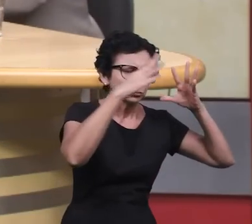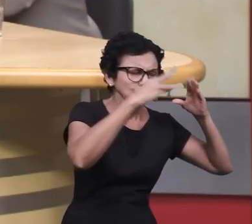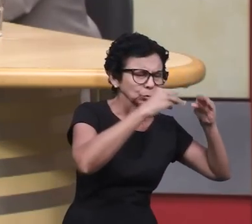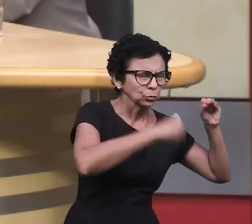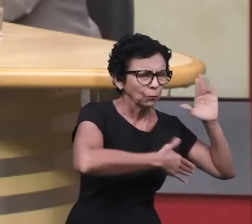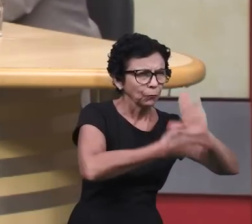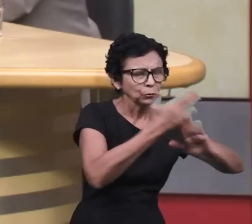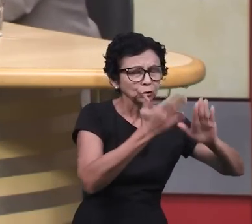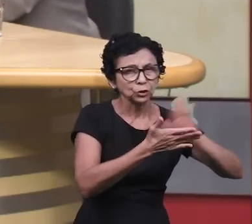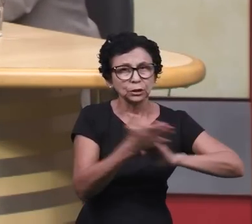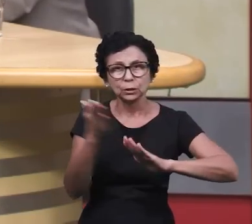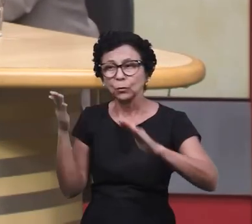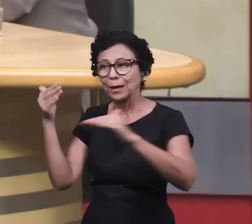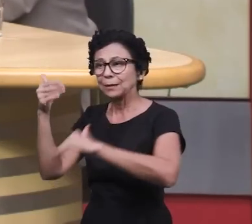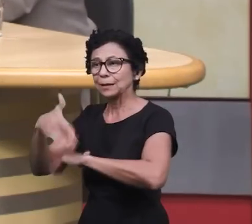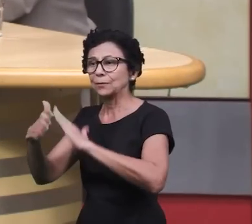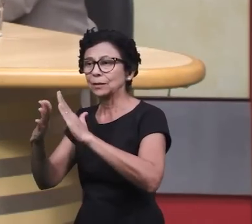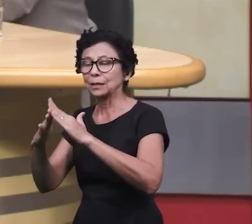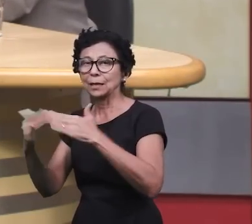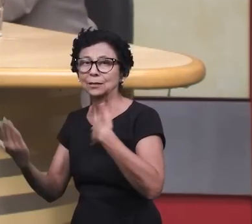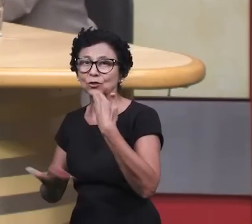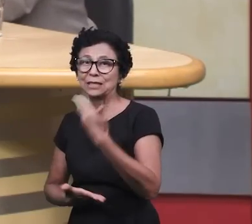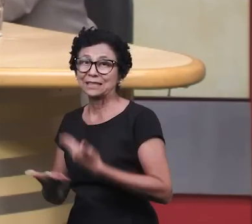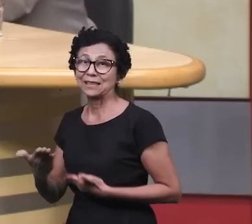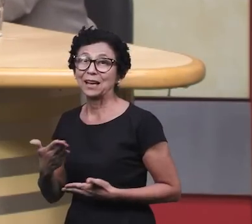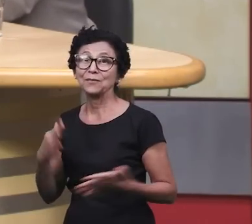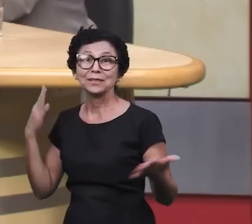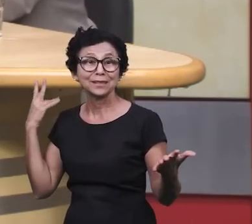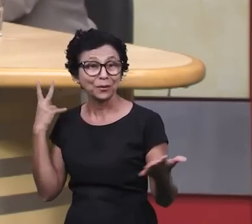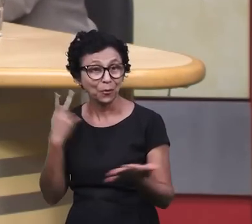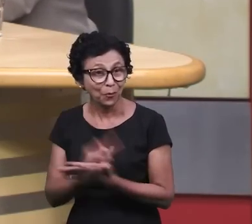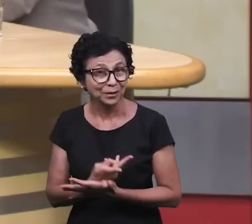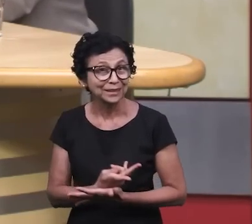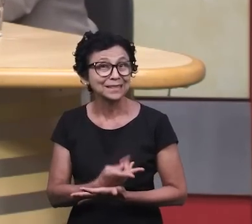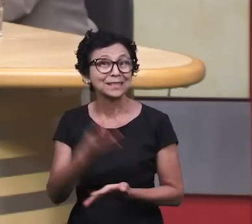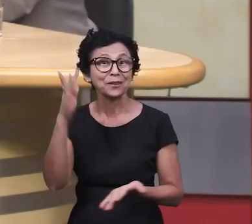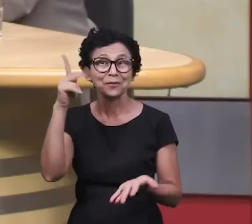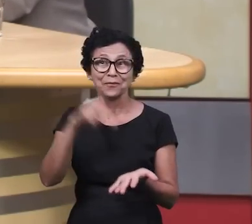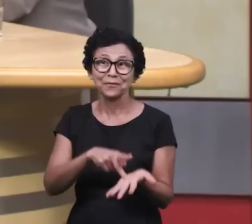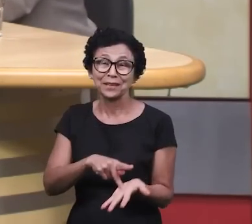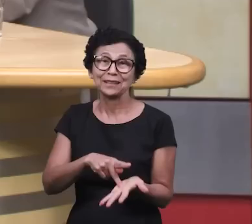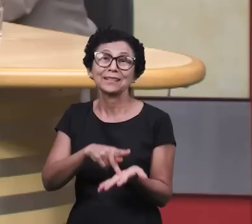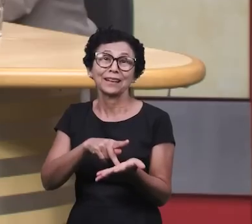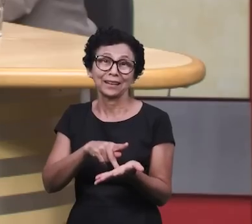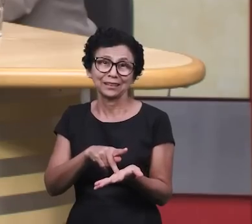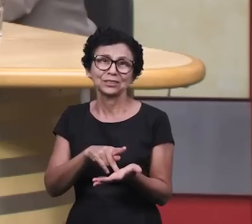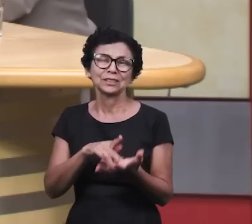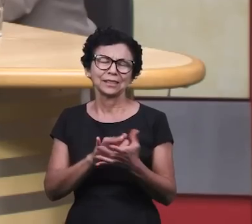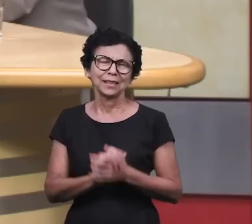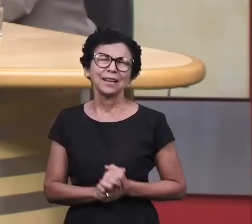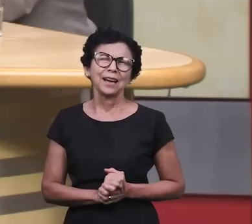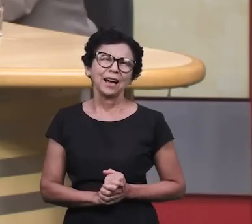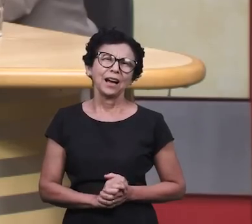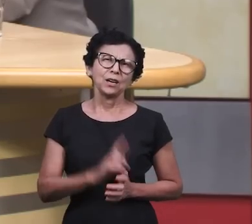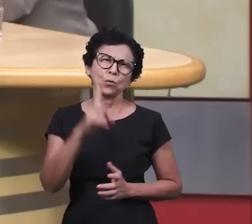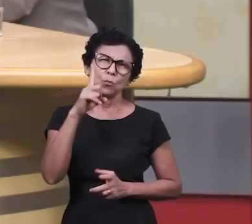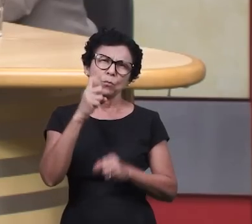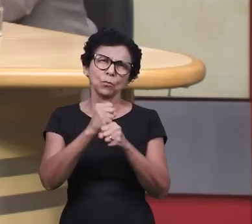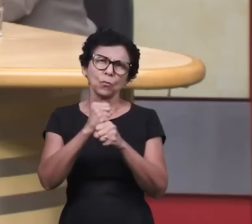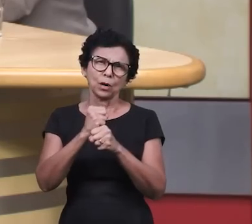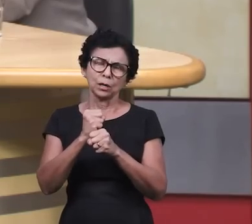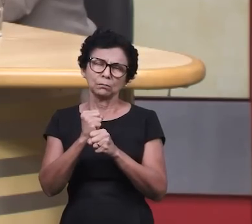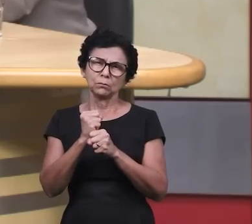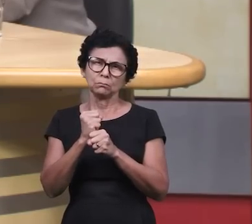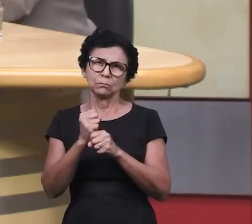irmãos, porque só tinha luz lá. Isso aconteceu literalmente. Eu voltei lá depois da Guerra Civil, quase um ano mais ou menos